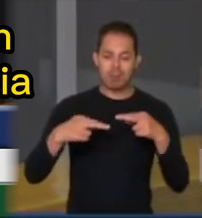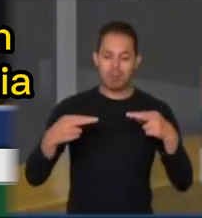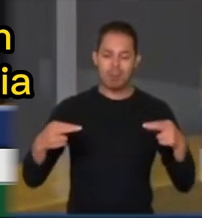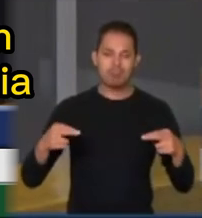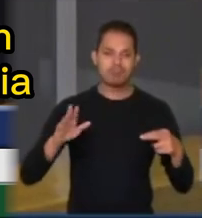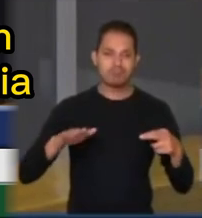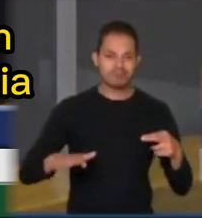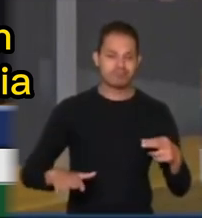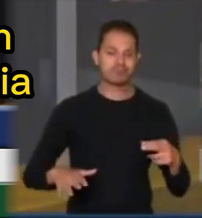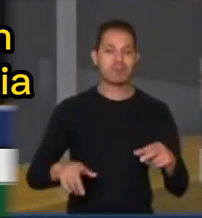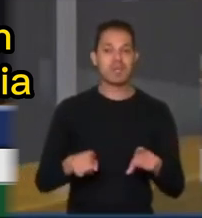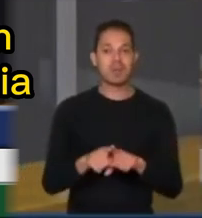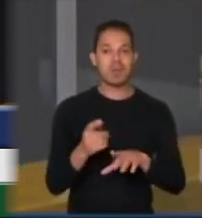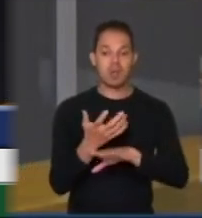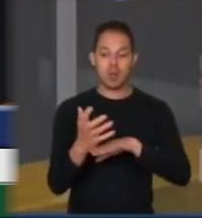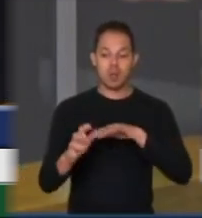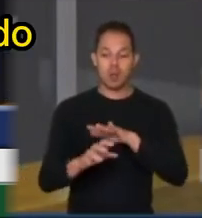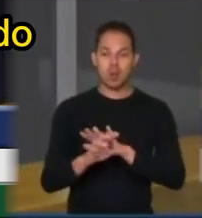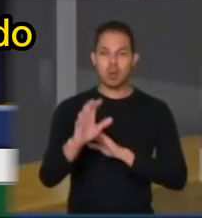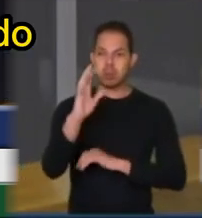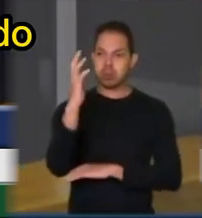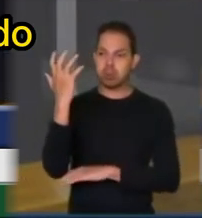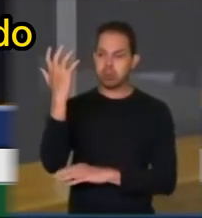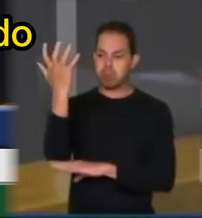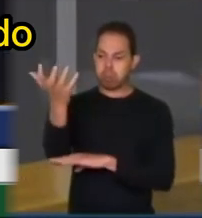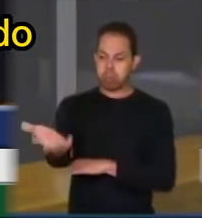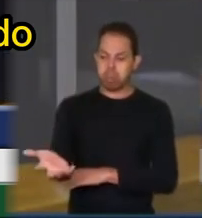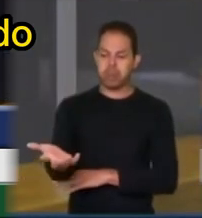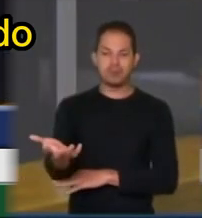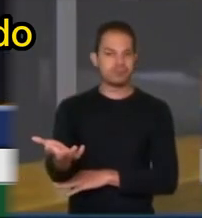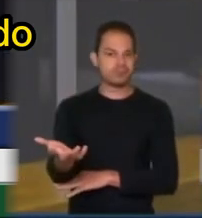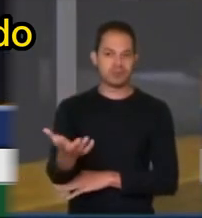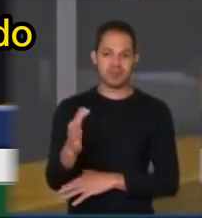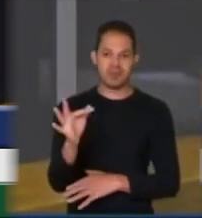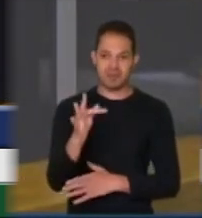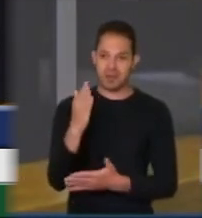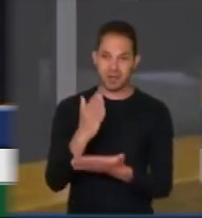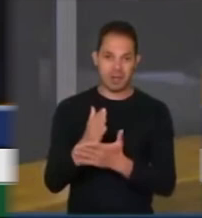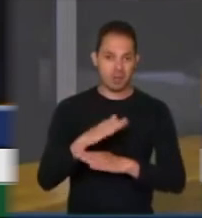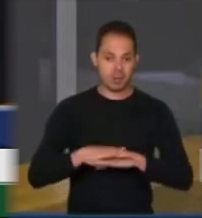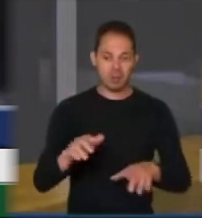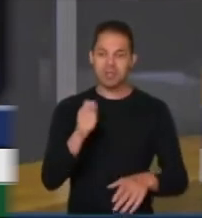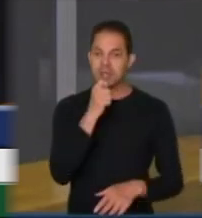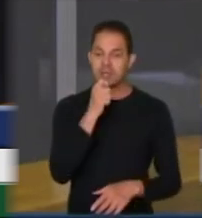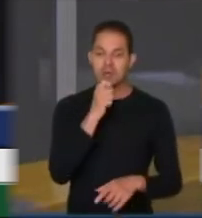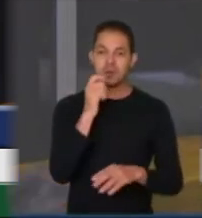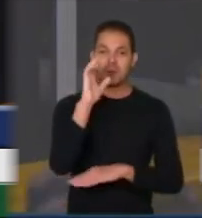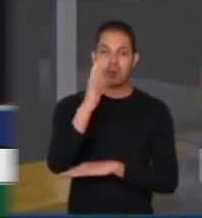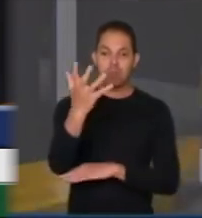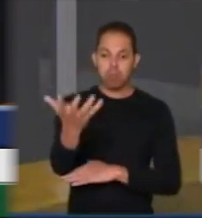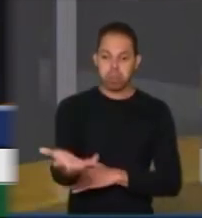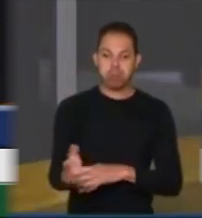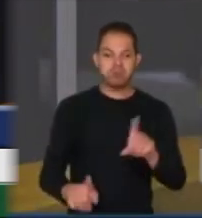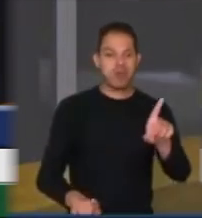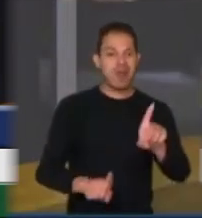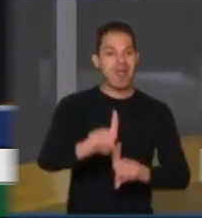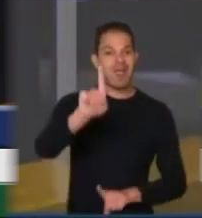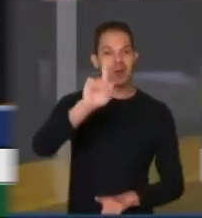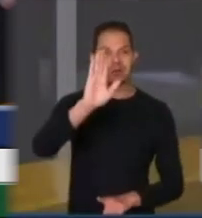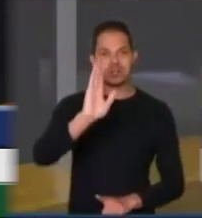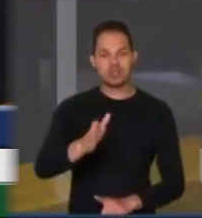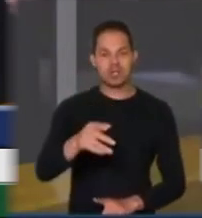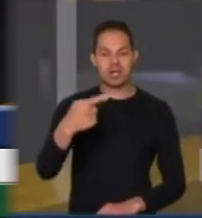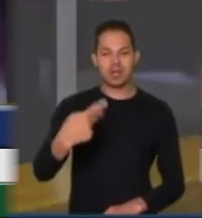que ia acabar com o desmatamento da Amazônia. Fevereiro nem tinha acabado e nós já temos o maior desmatamento da história do